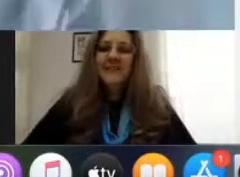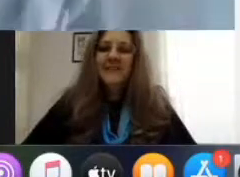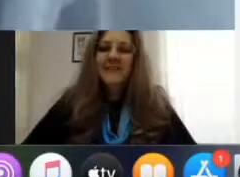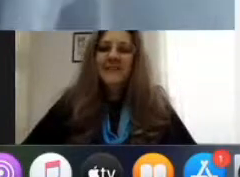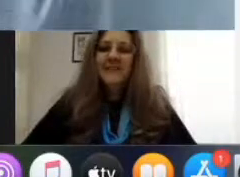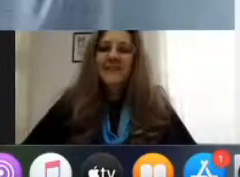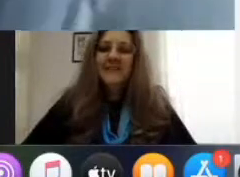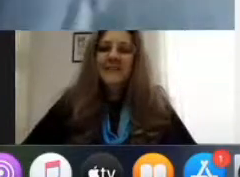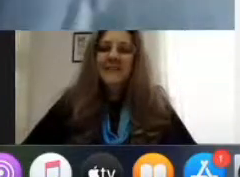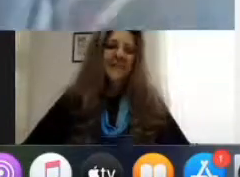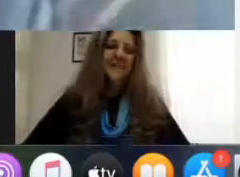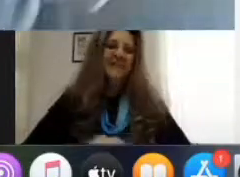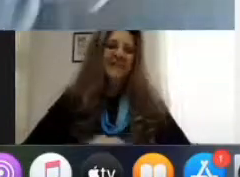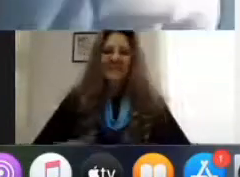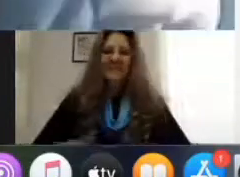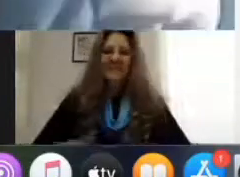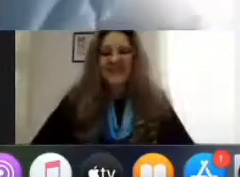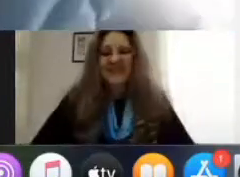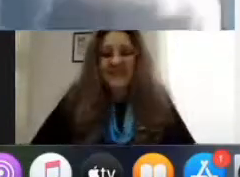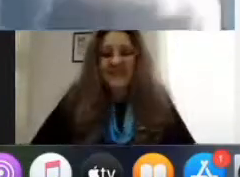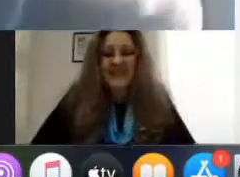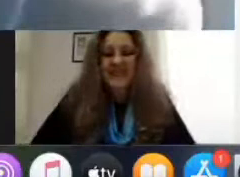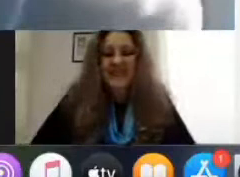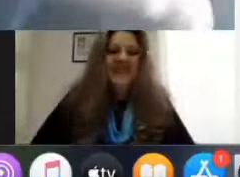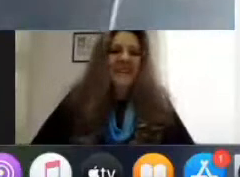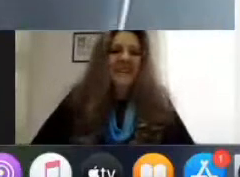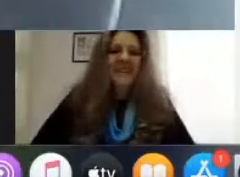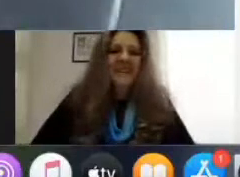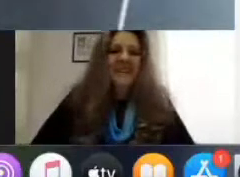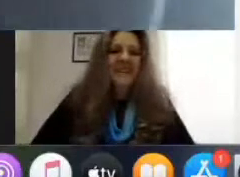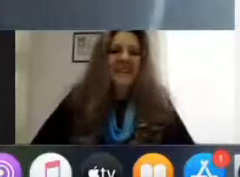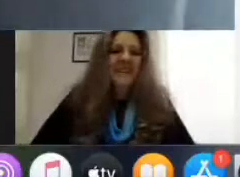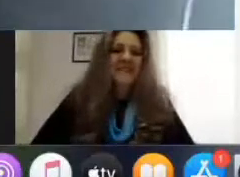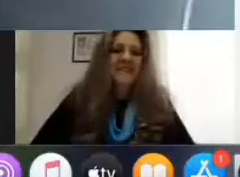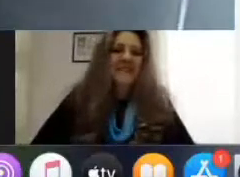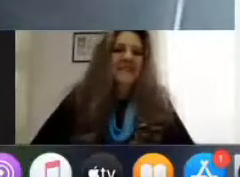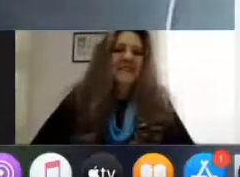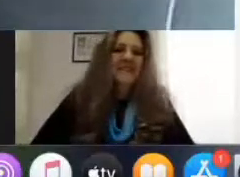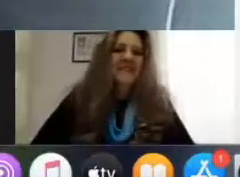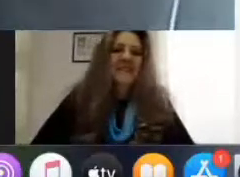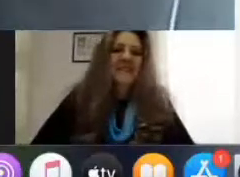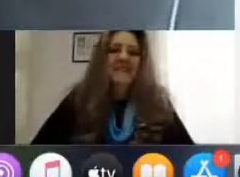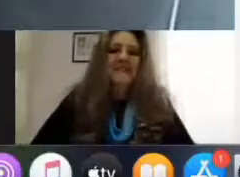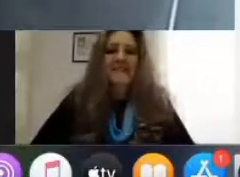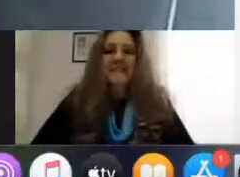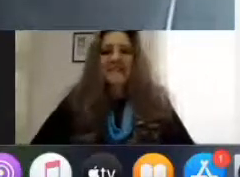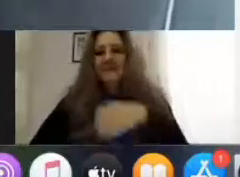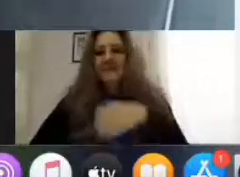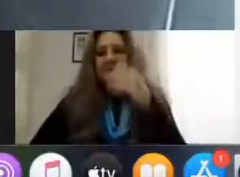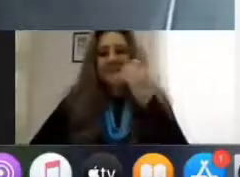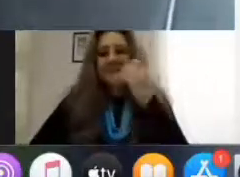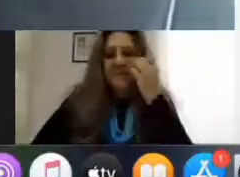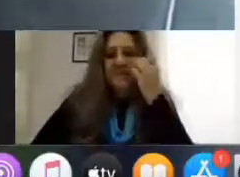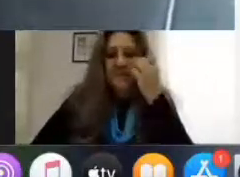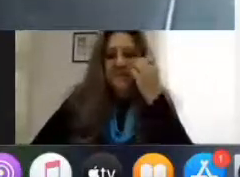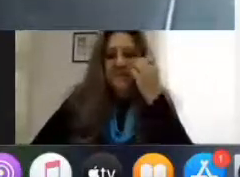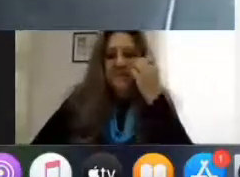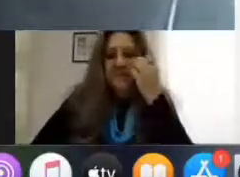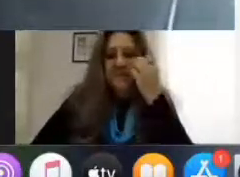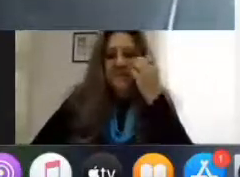Isso, muito obrigada, professor. Inclusive, eu quero, então, lhe agradecer por, sob sua perspectiva sociológica, me